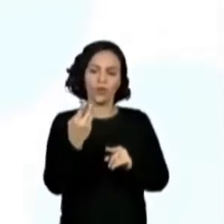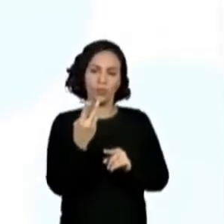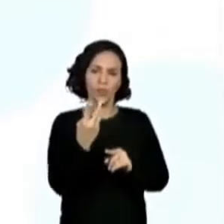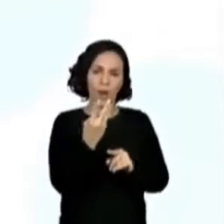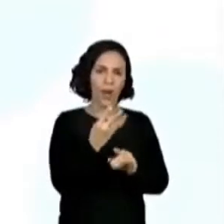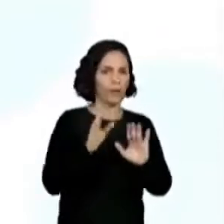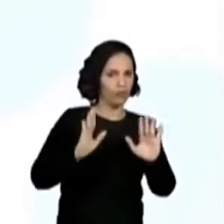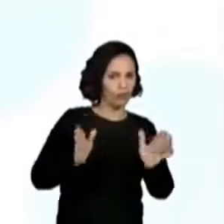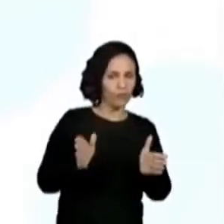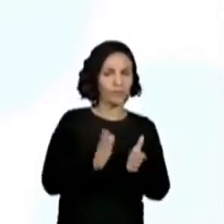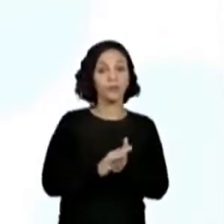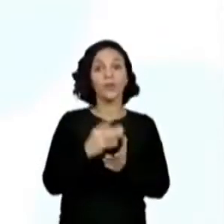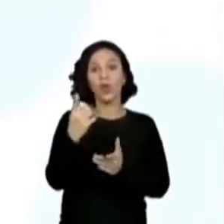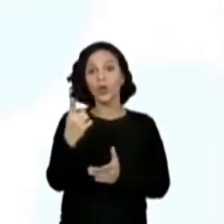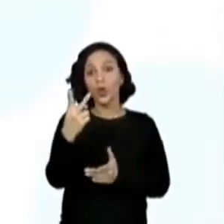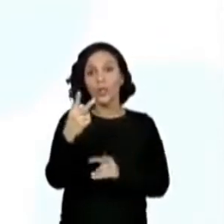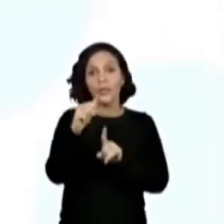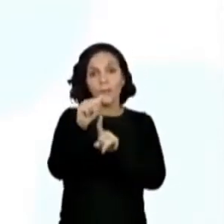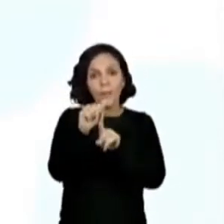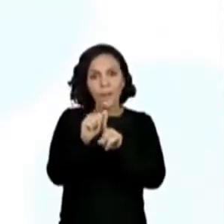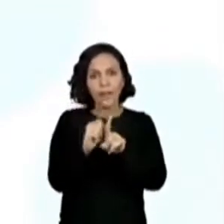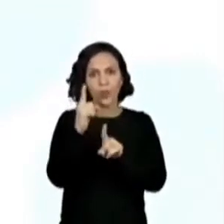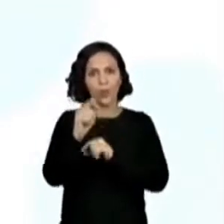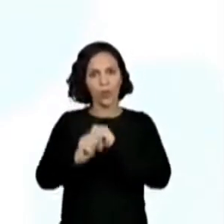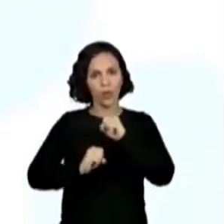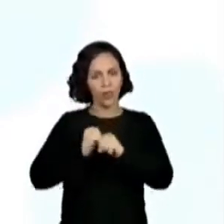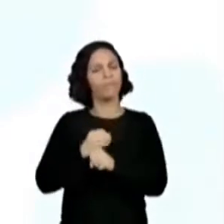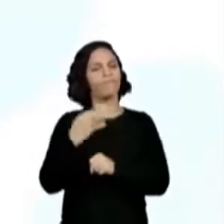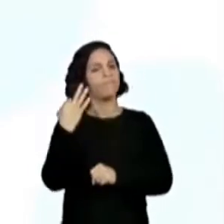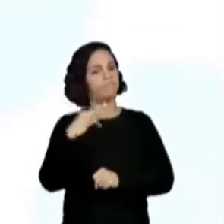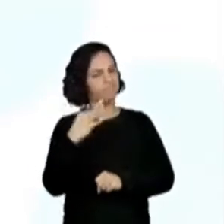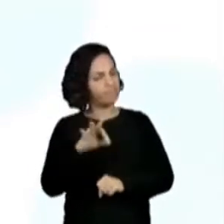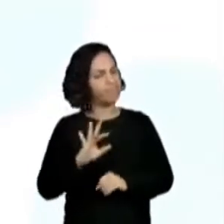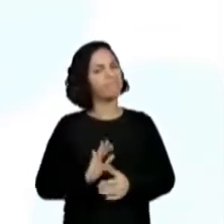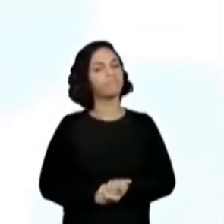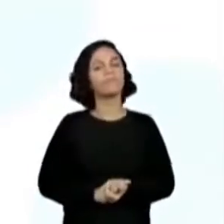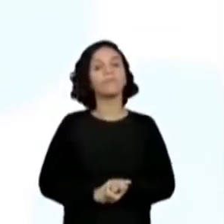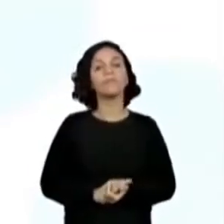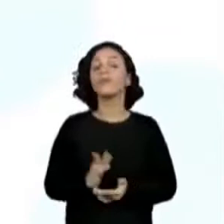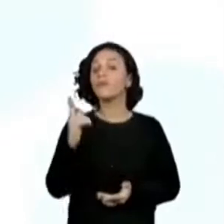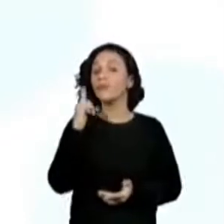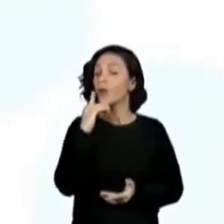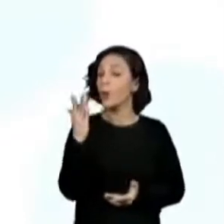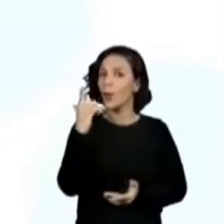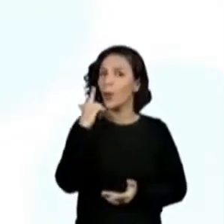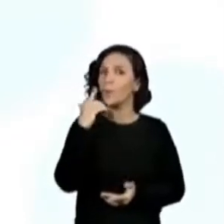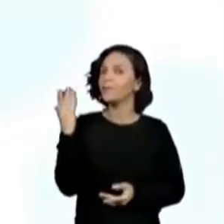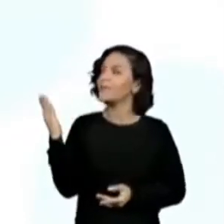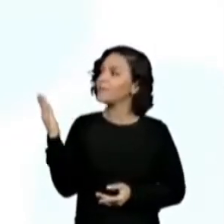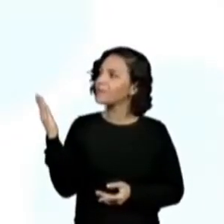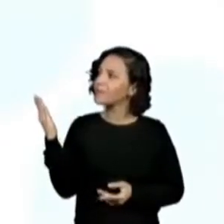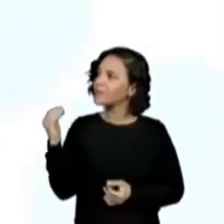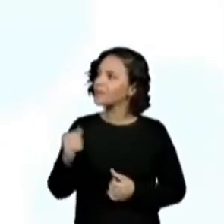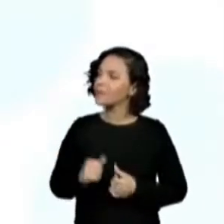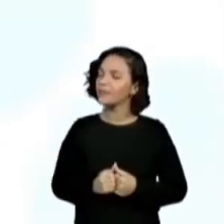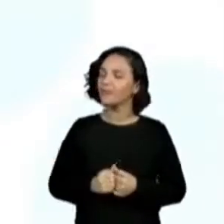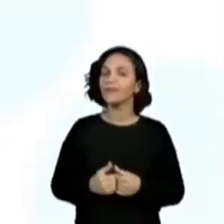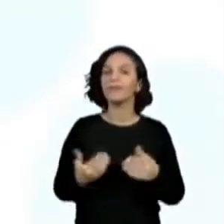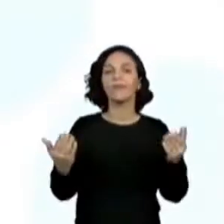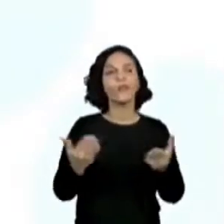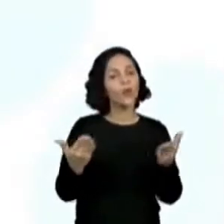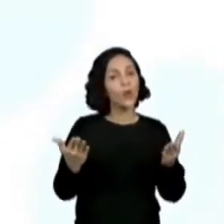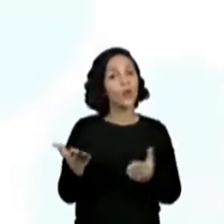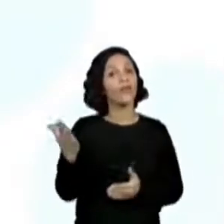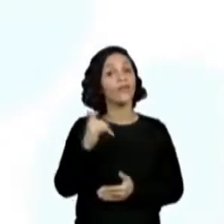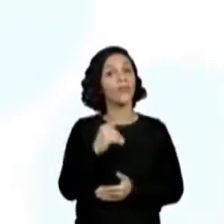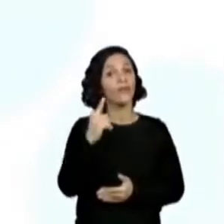Relembramos que temos 12 meses, certo? Então, aqui. A gente vai olhar um pouquinho